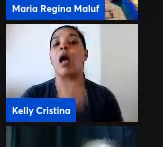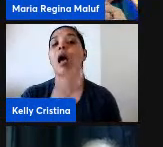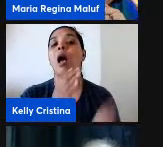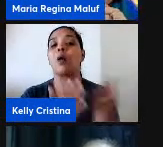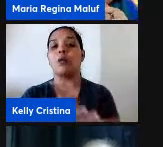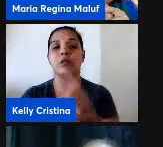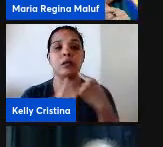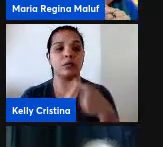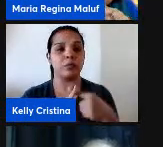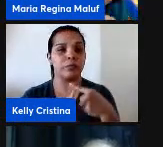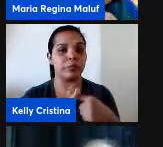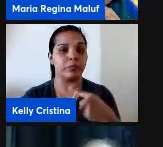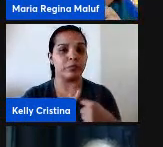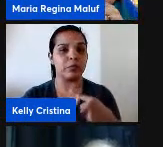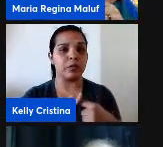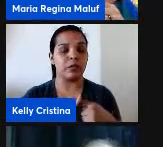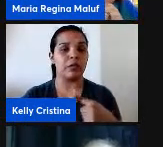justamente